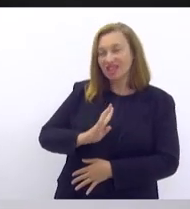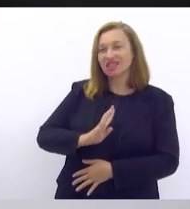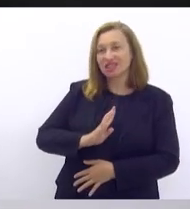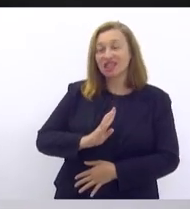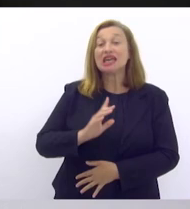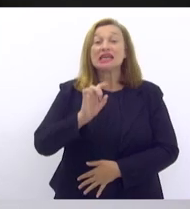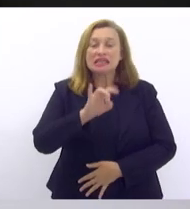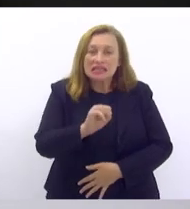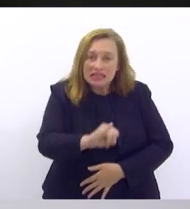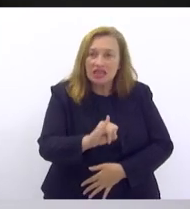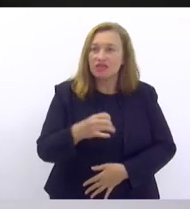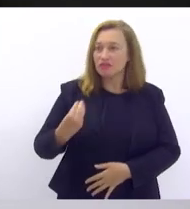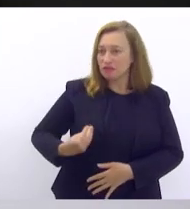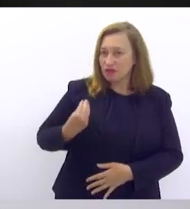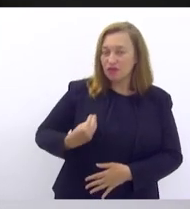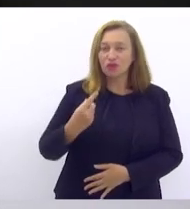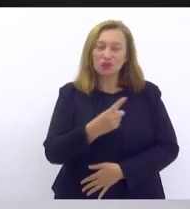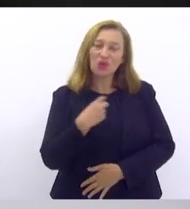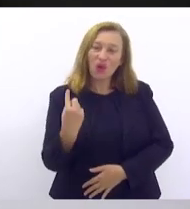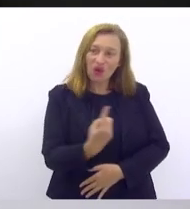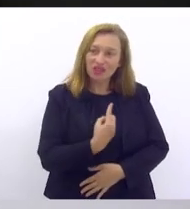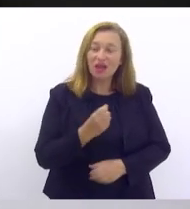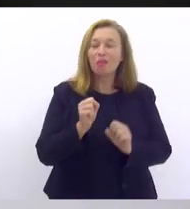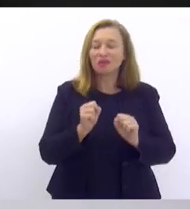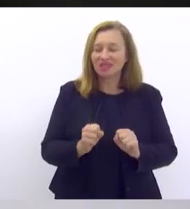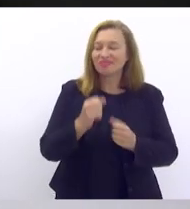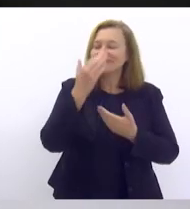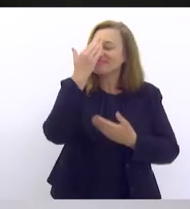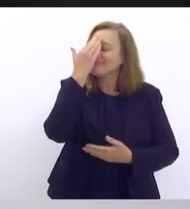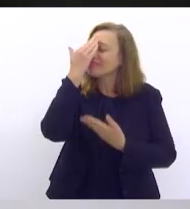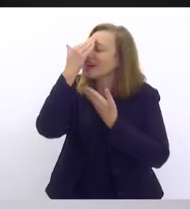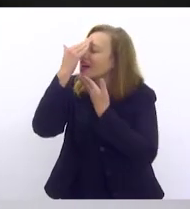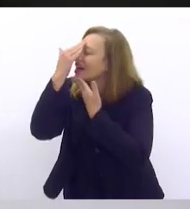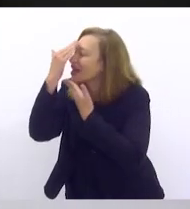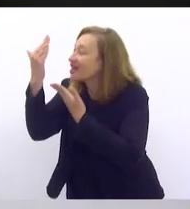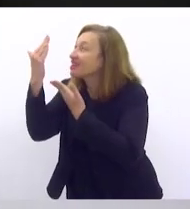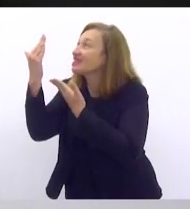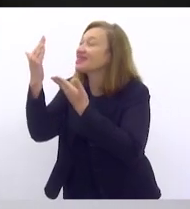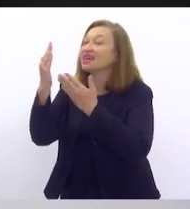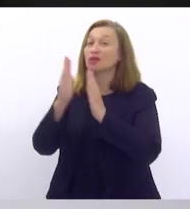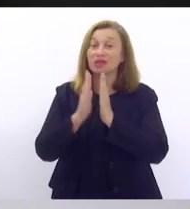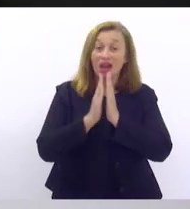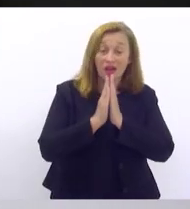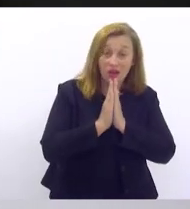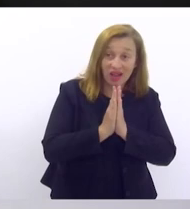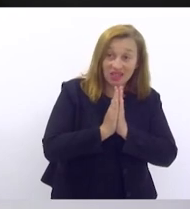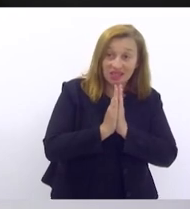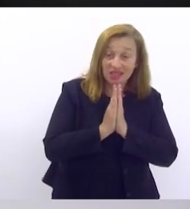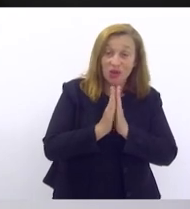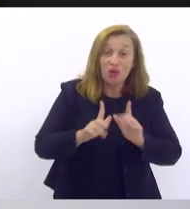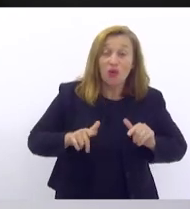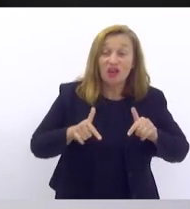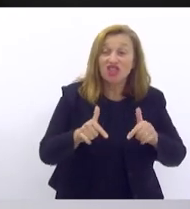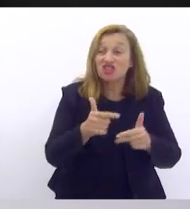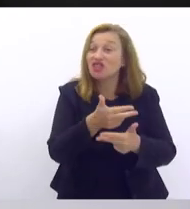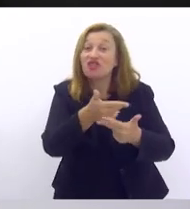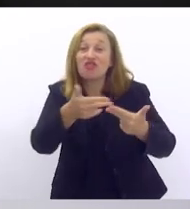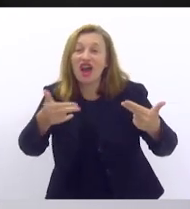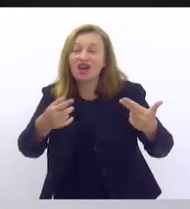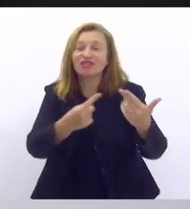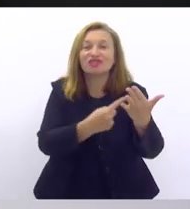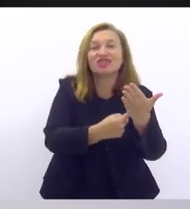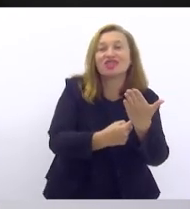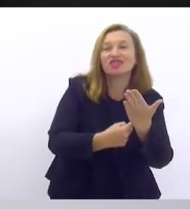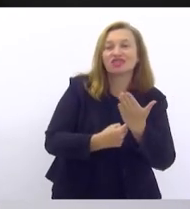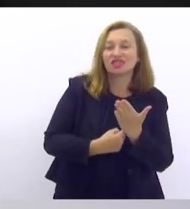estamos vivos, nós podemos agradecer a oração e a ação de muitos que nos